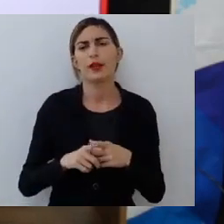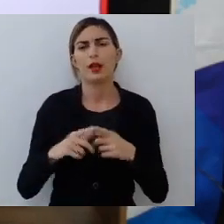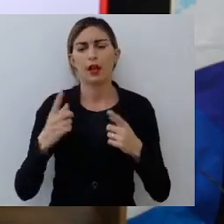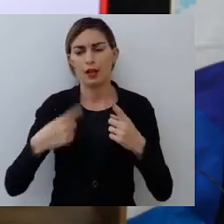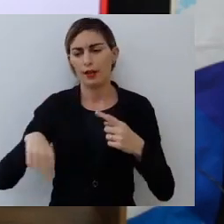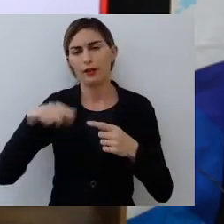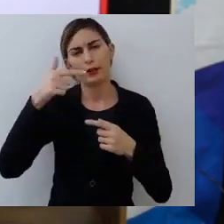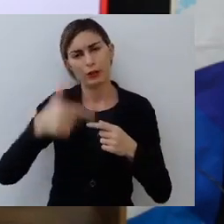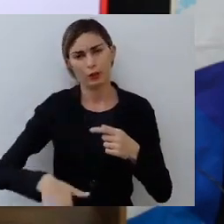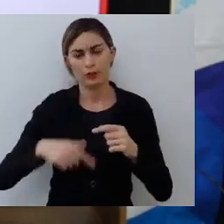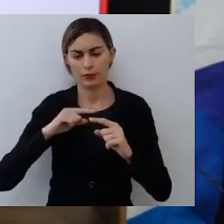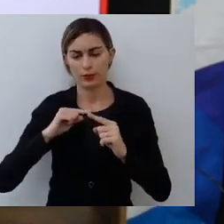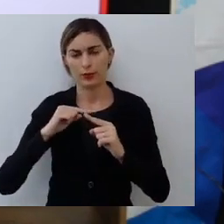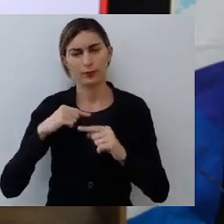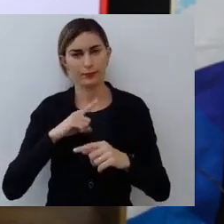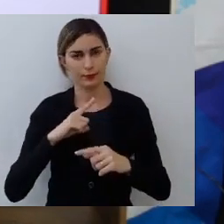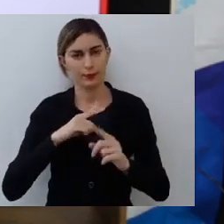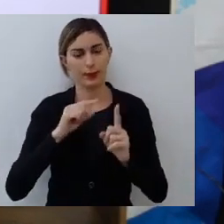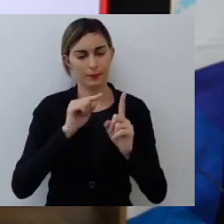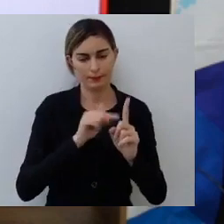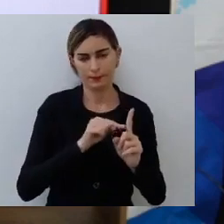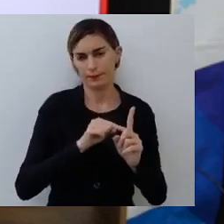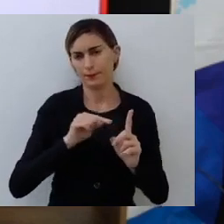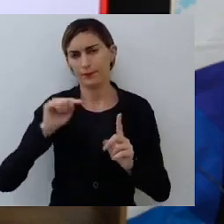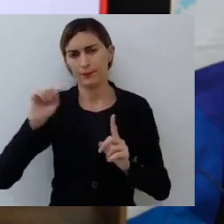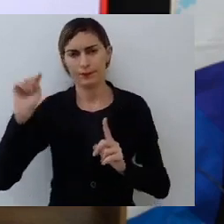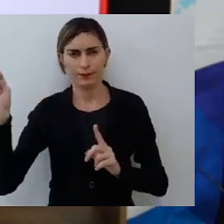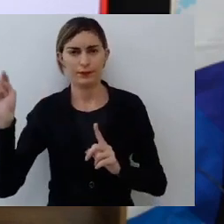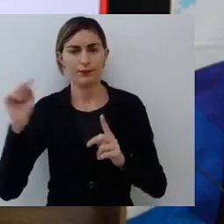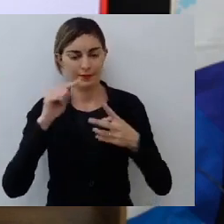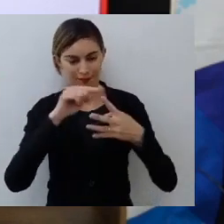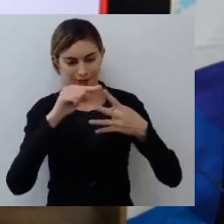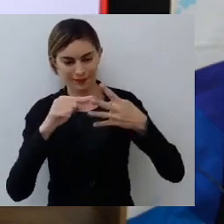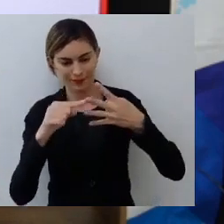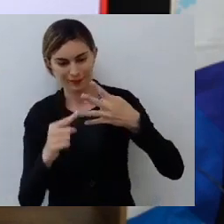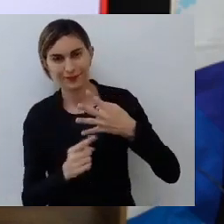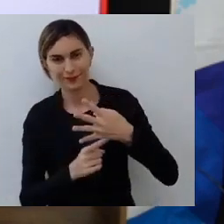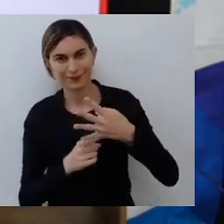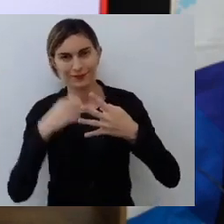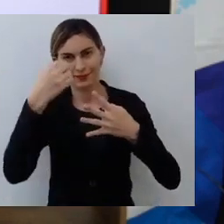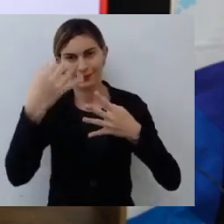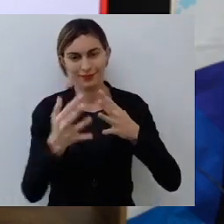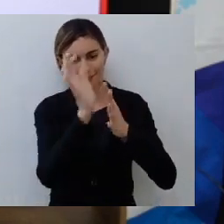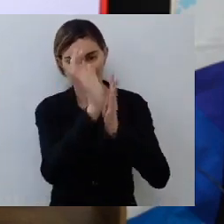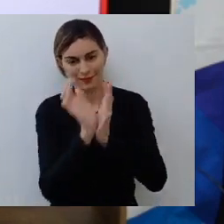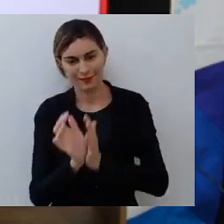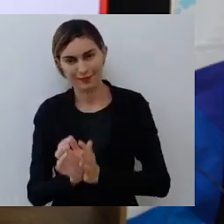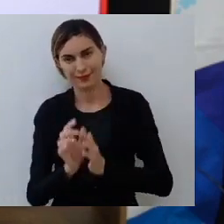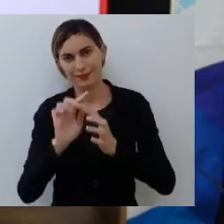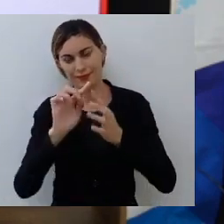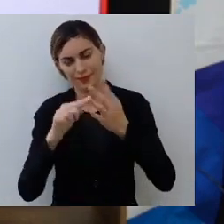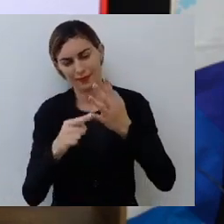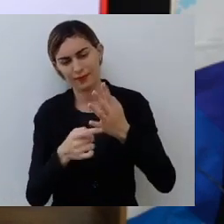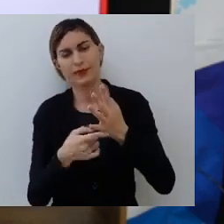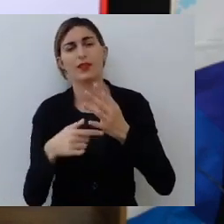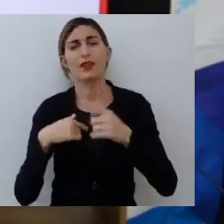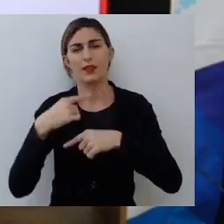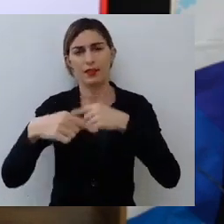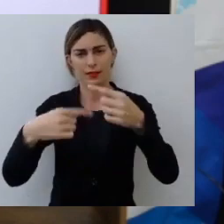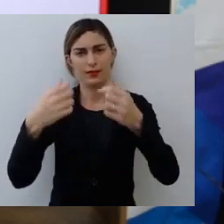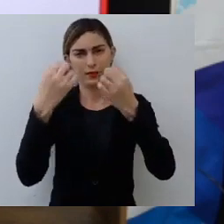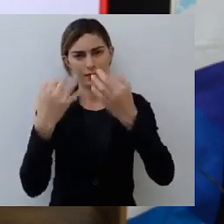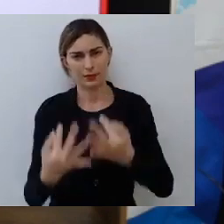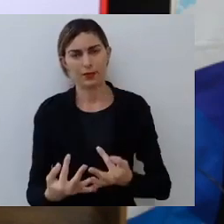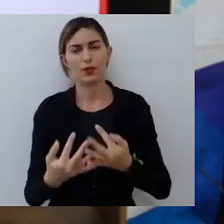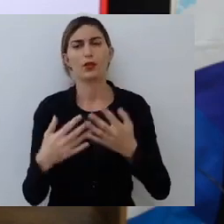nós temos a escala em ordem do Australopithecus, do Homo habilis, do Homo erectus, do Homo de Neandertal